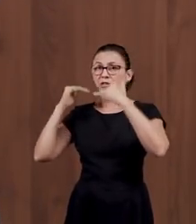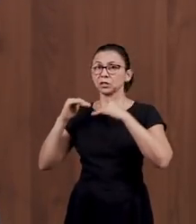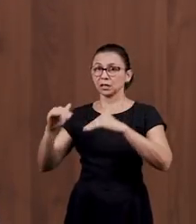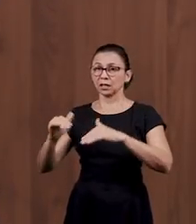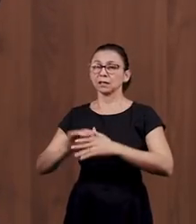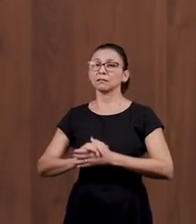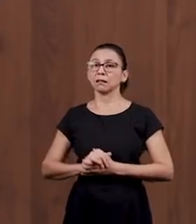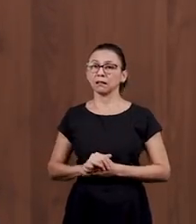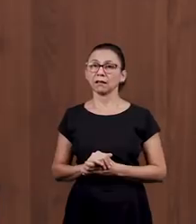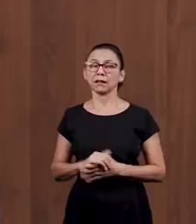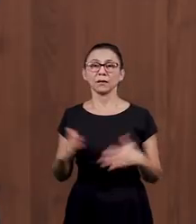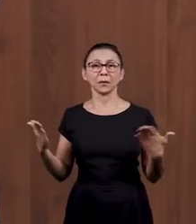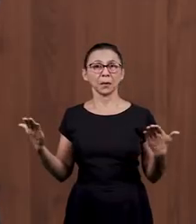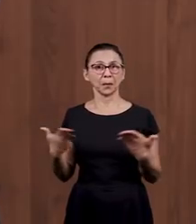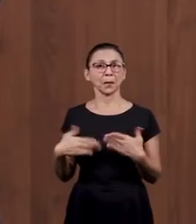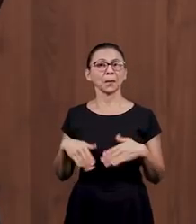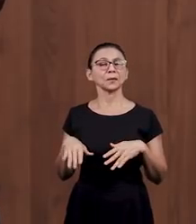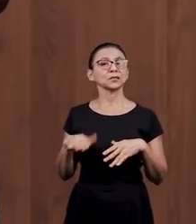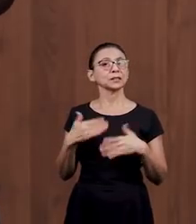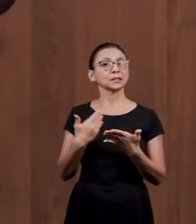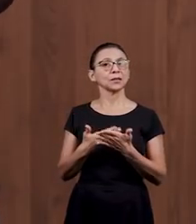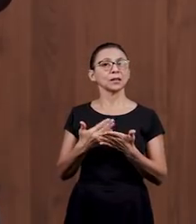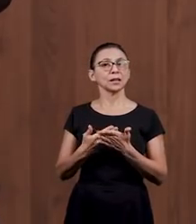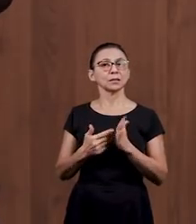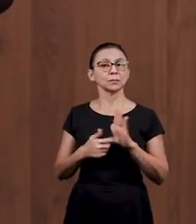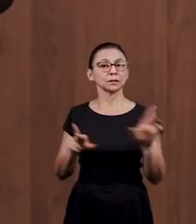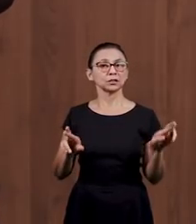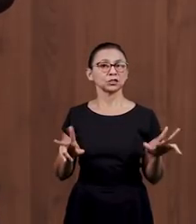nossa aula hoje vai falar sobre isso, sobre essa